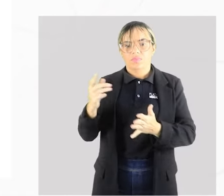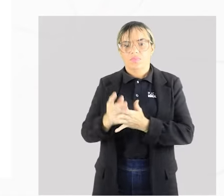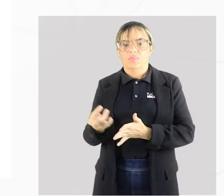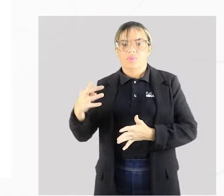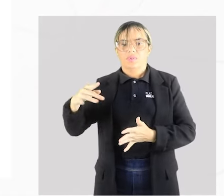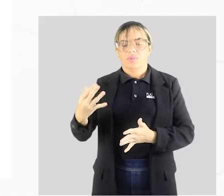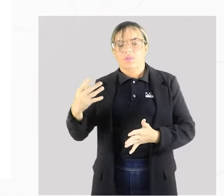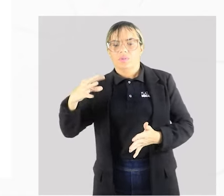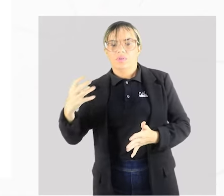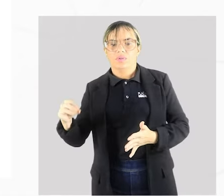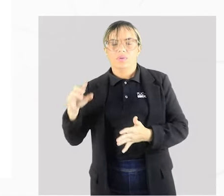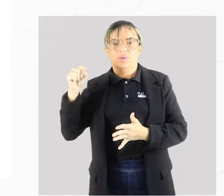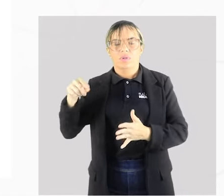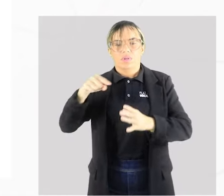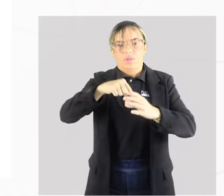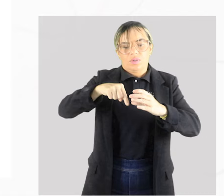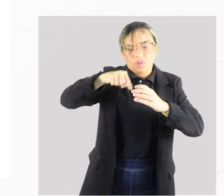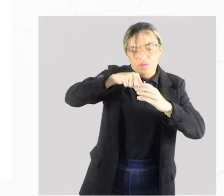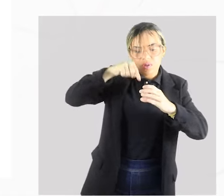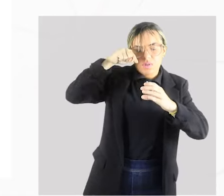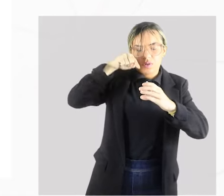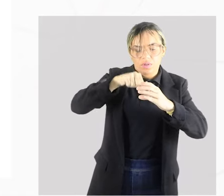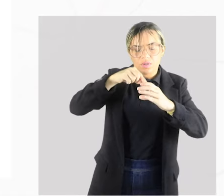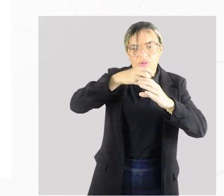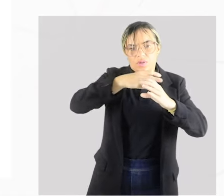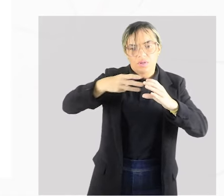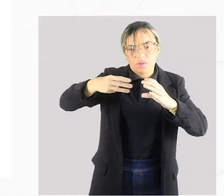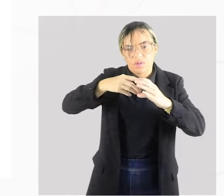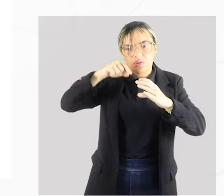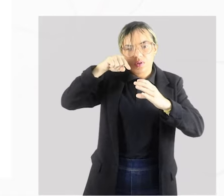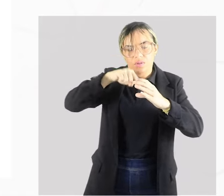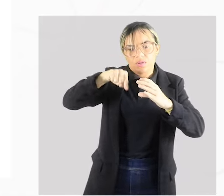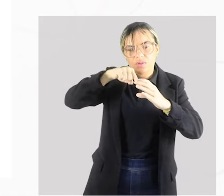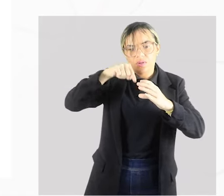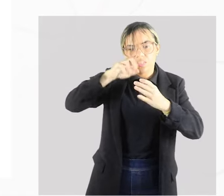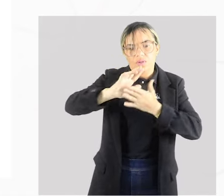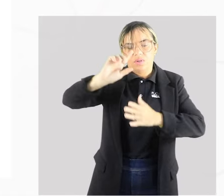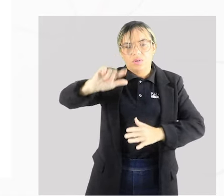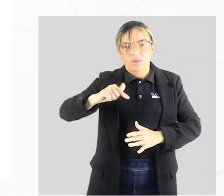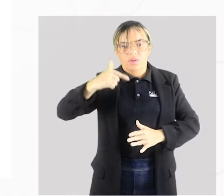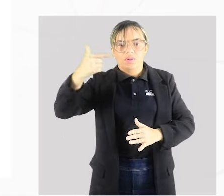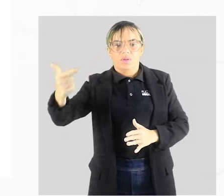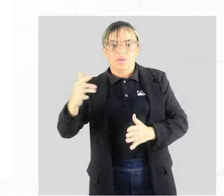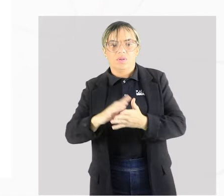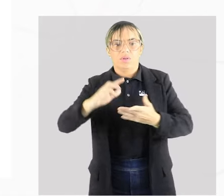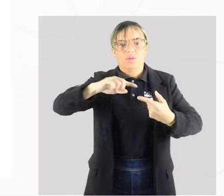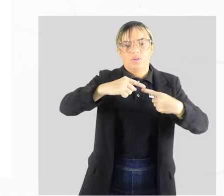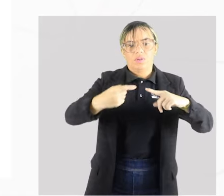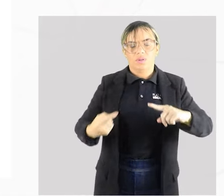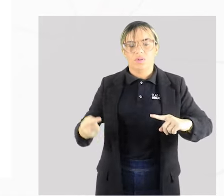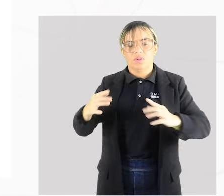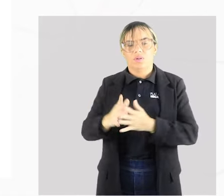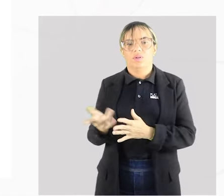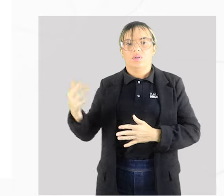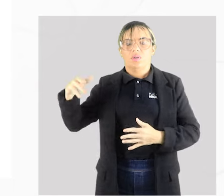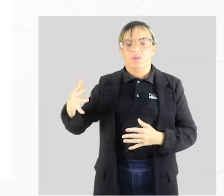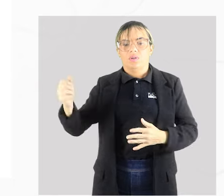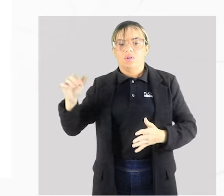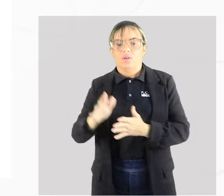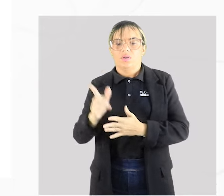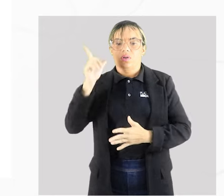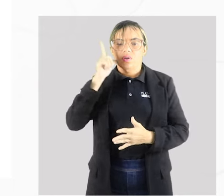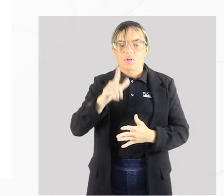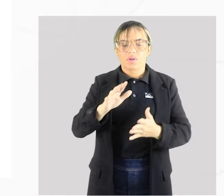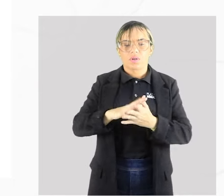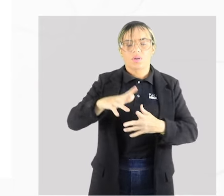ocorrendo lá no núcleo né da tua célula e depois a partir desse RNA a gente conseguiu fazer